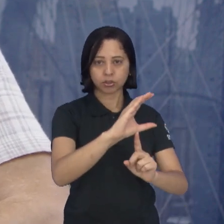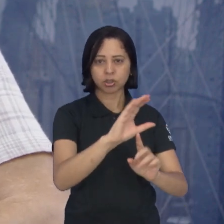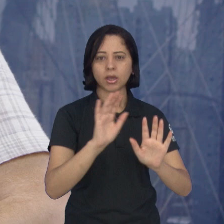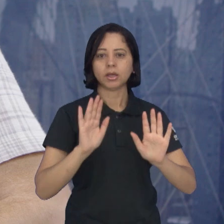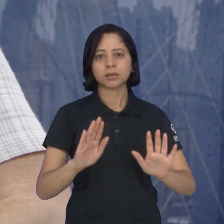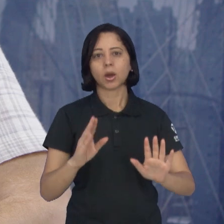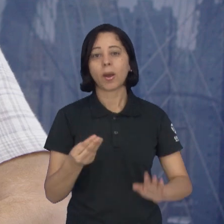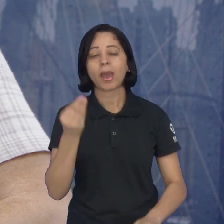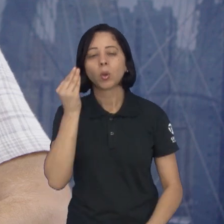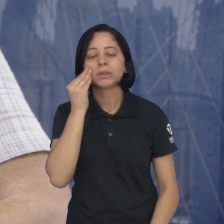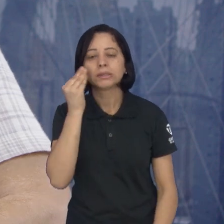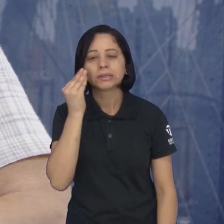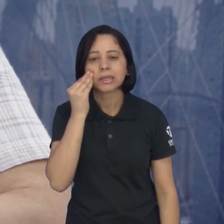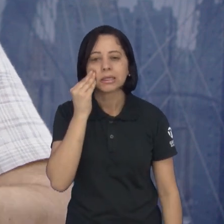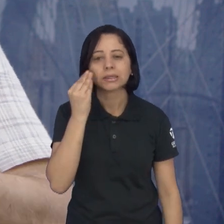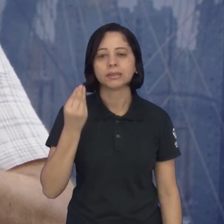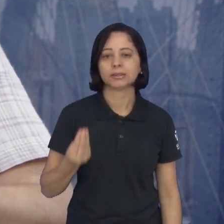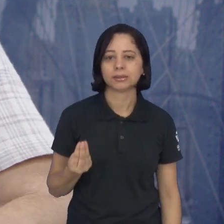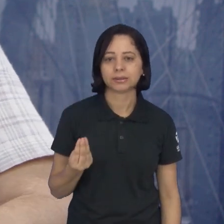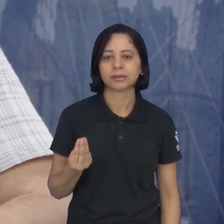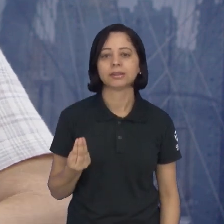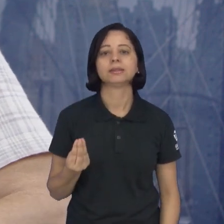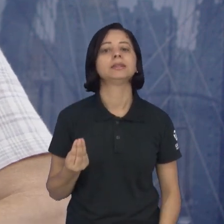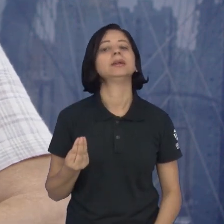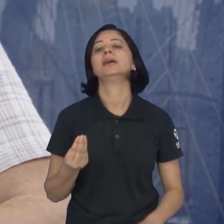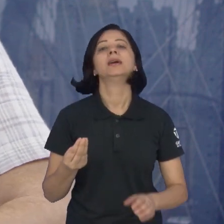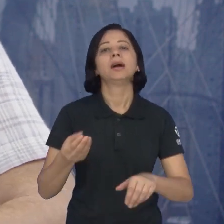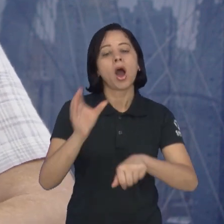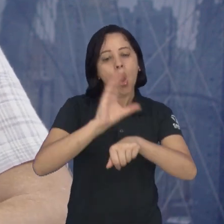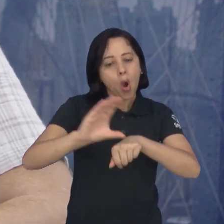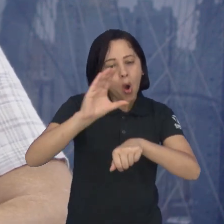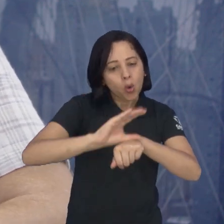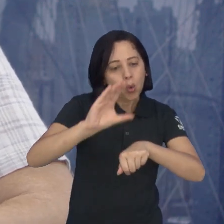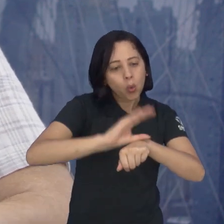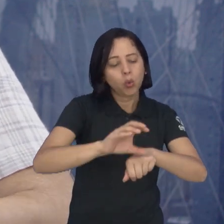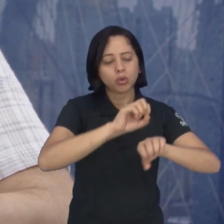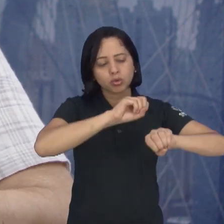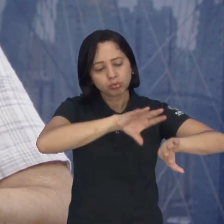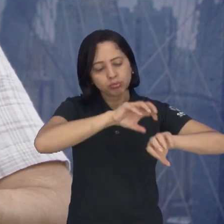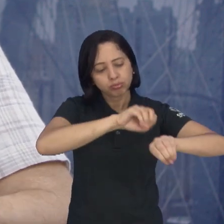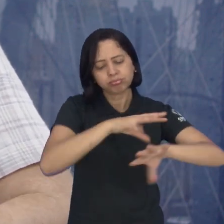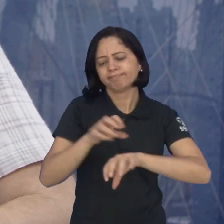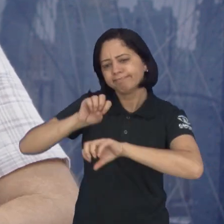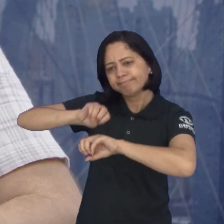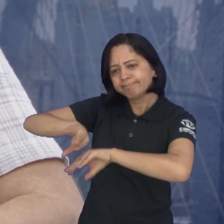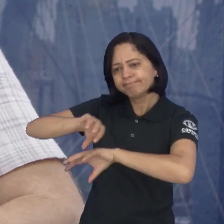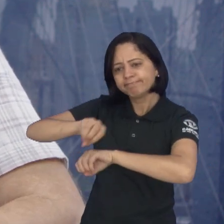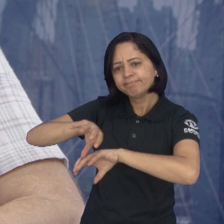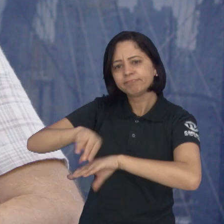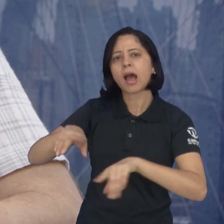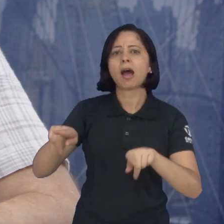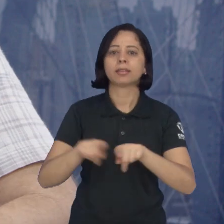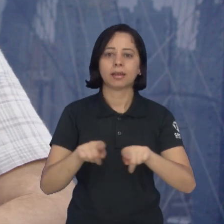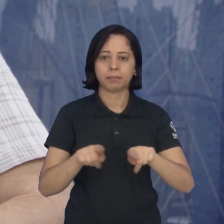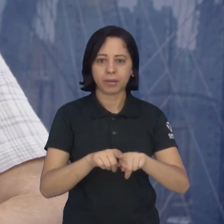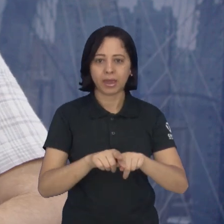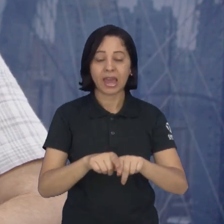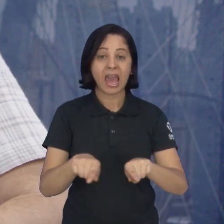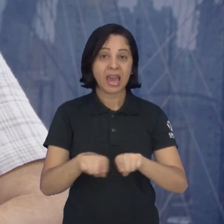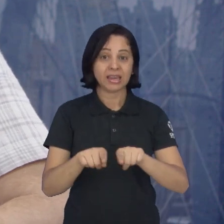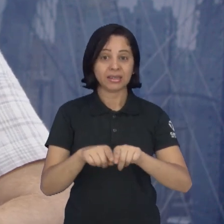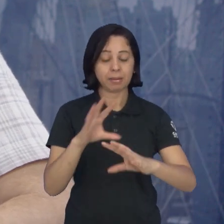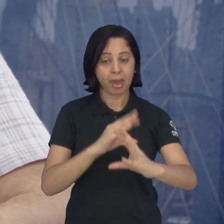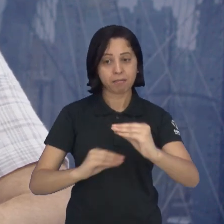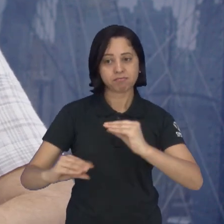gente tenta, com uma série de cursos, treinamentos, a gente trabalha uma série de rodadas de